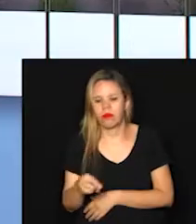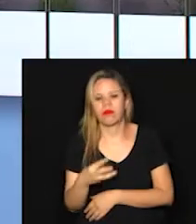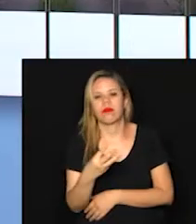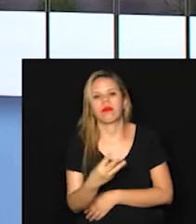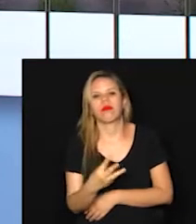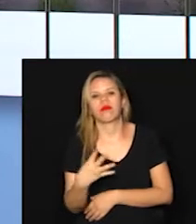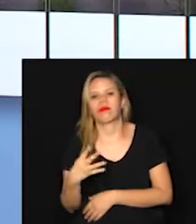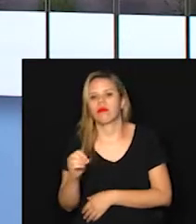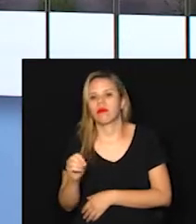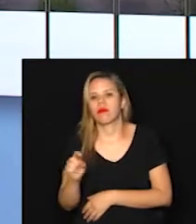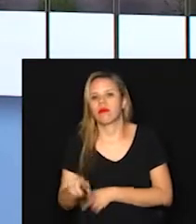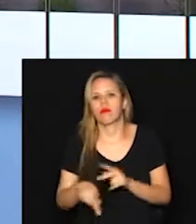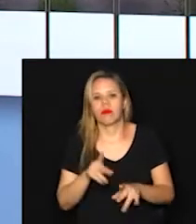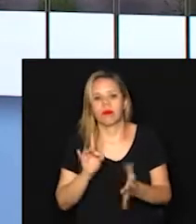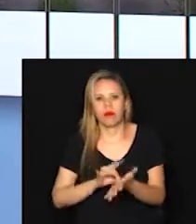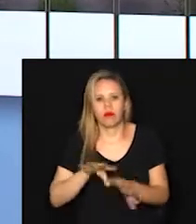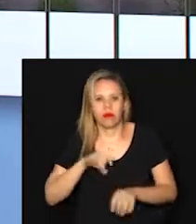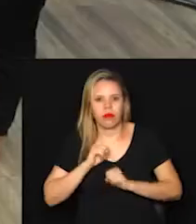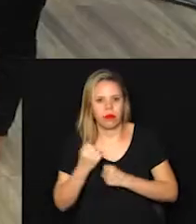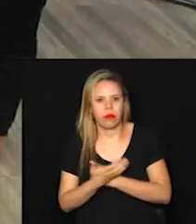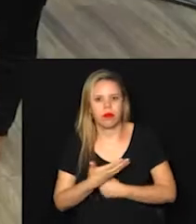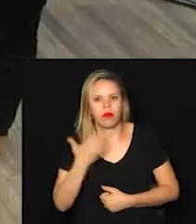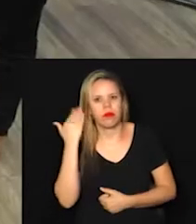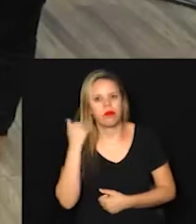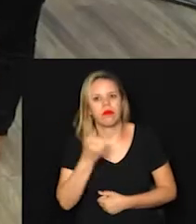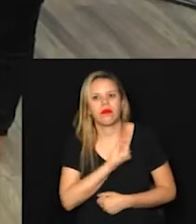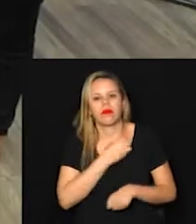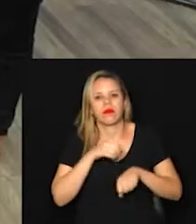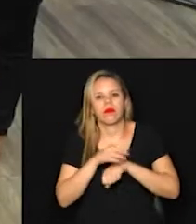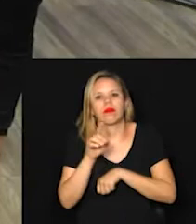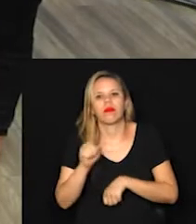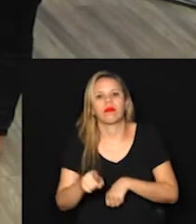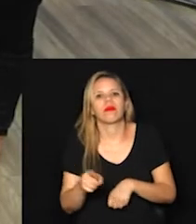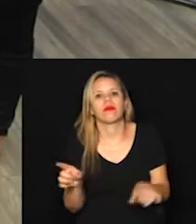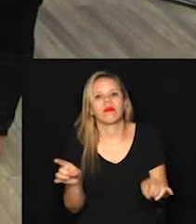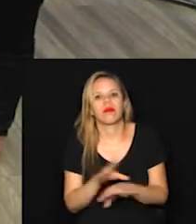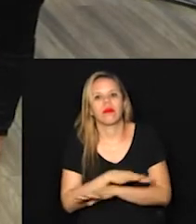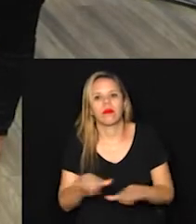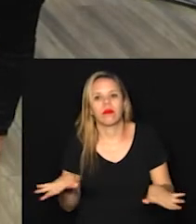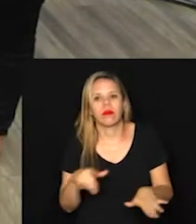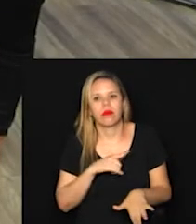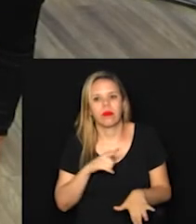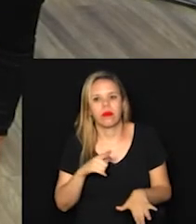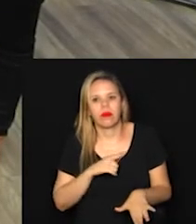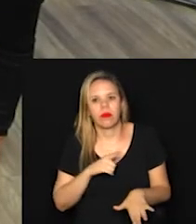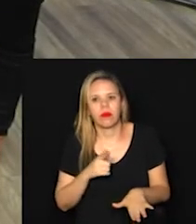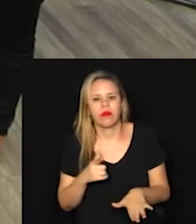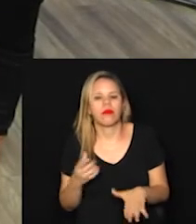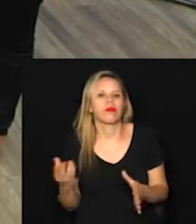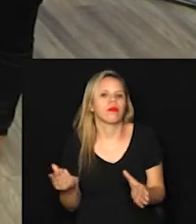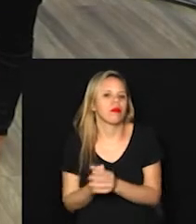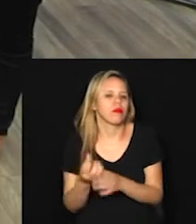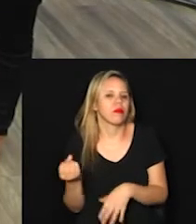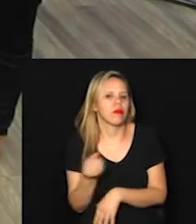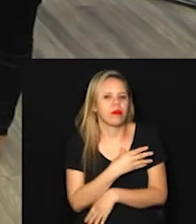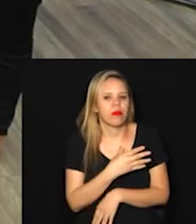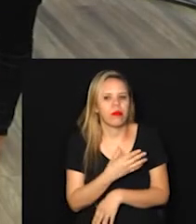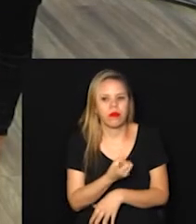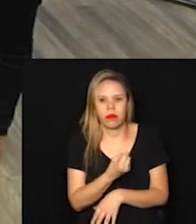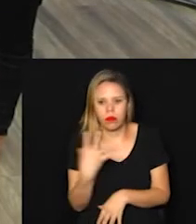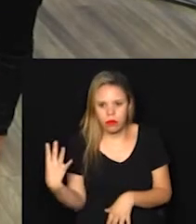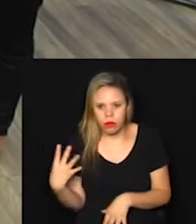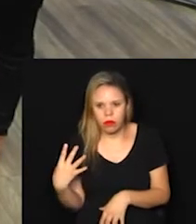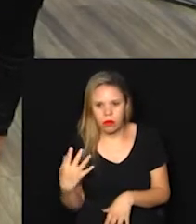30.345 casos confirmados, número que eu já sei que você vai passar, que acabamos também de ter uma atualização dos dados